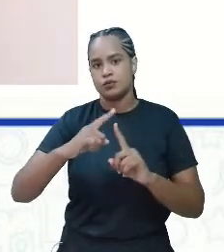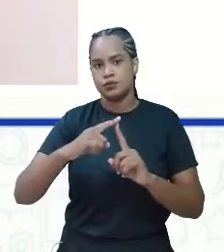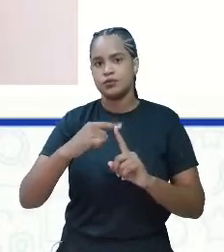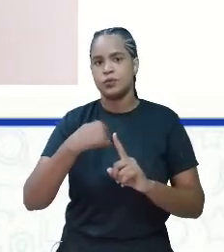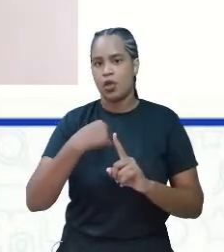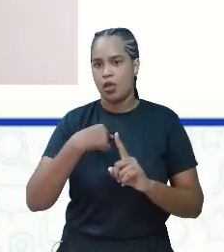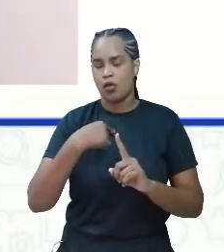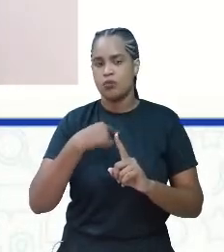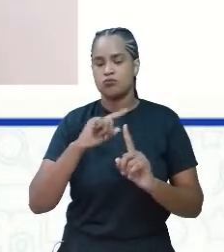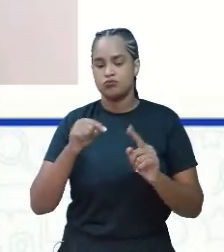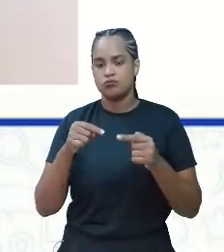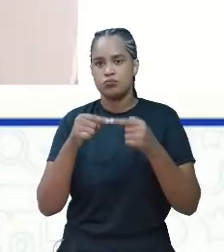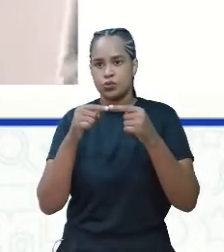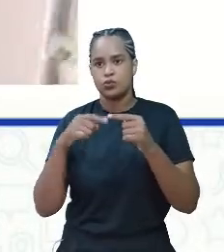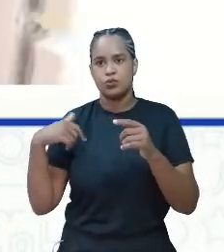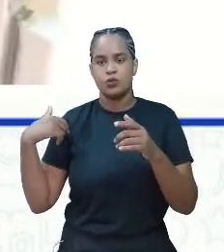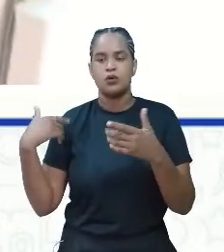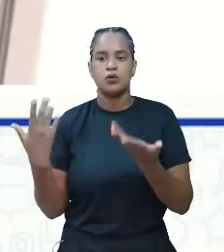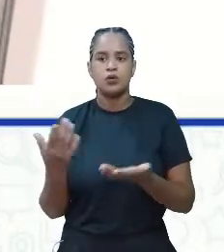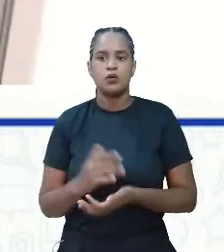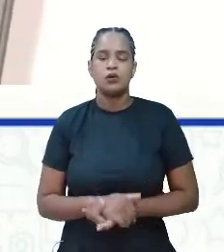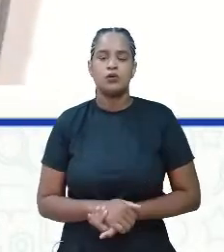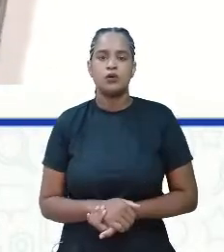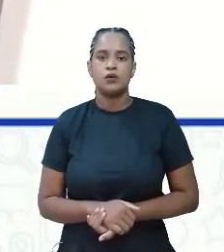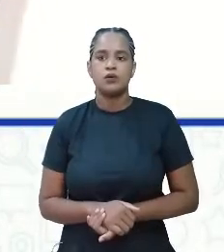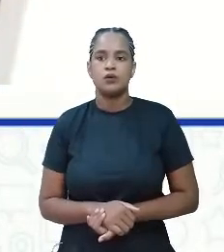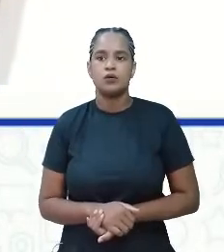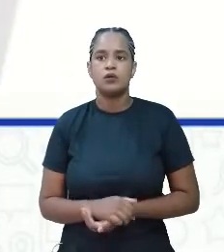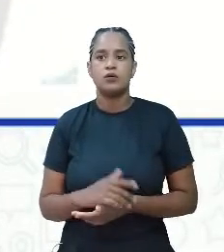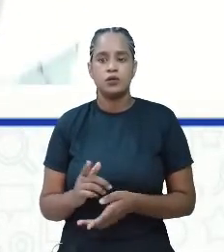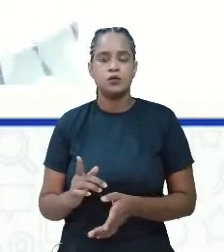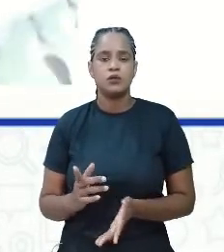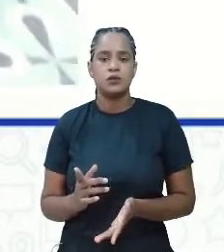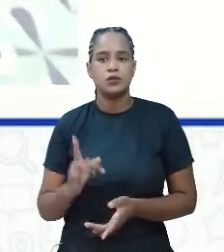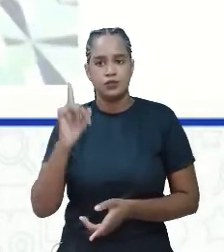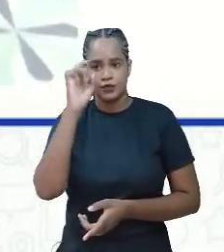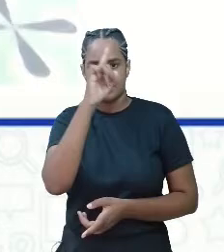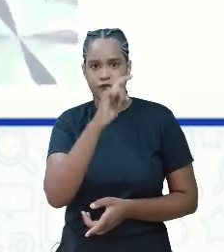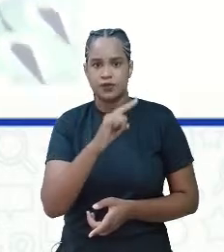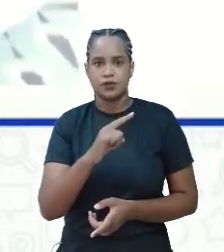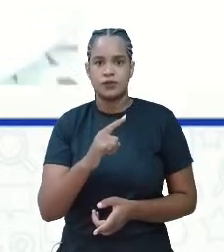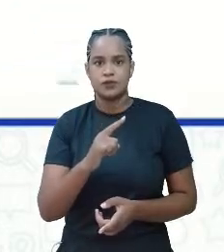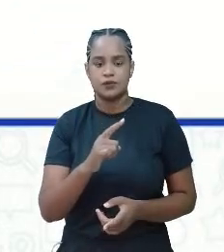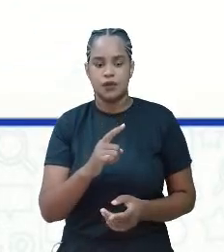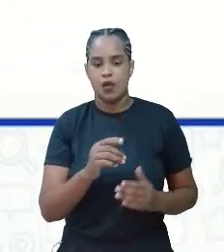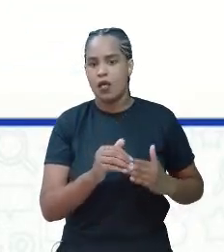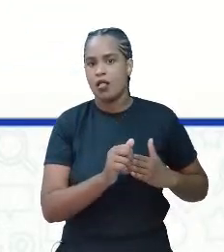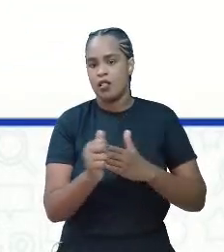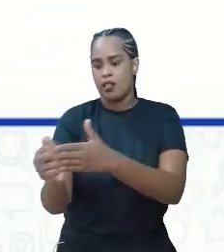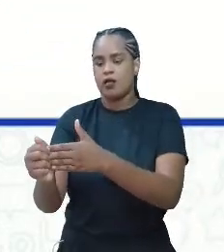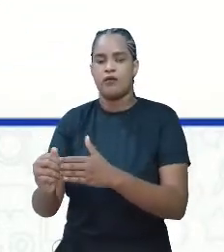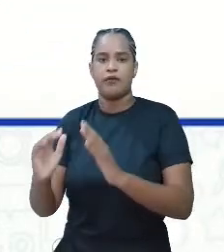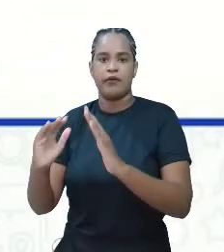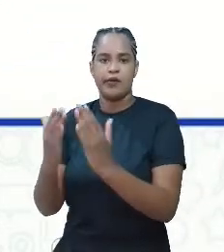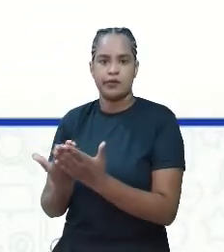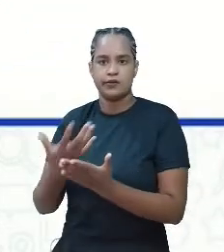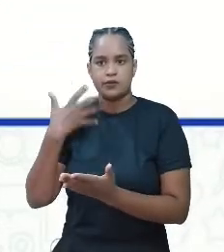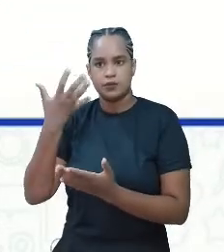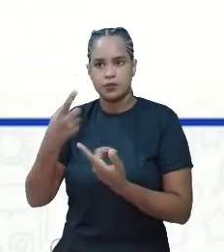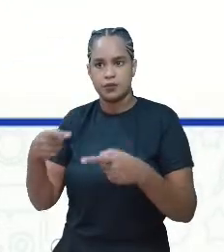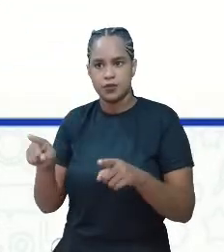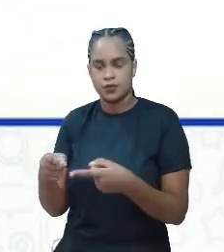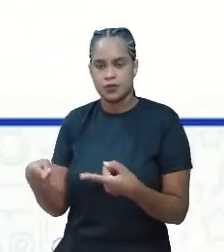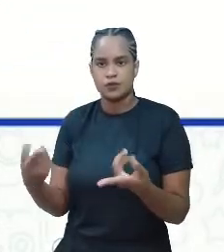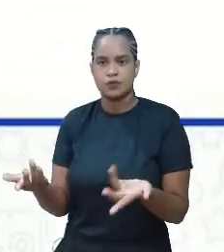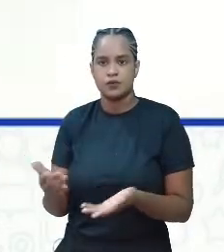contrabaixo acústico, era uma coisa difícil para me carregar aquele instrumento do conservatório. E sempre foi